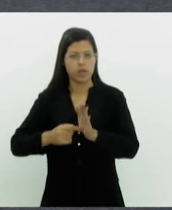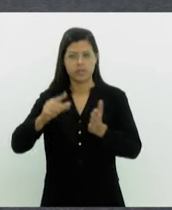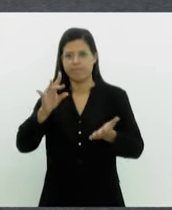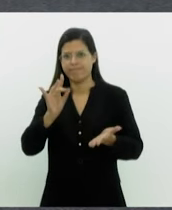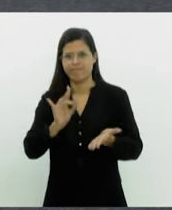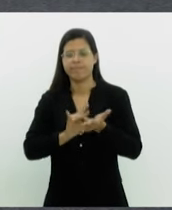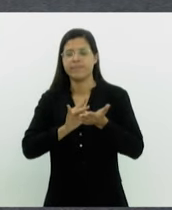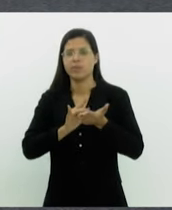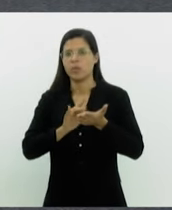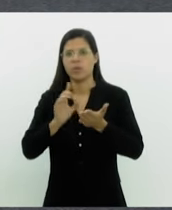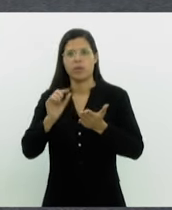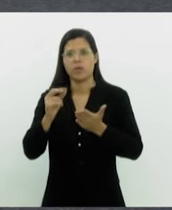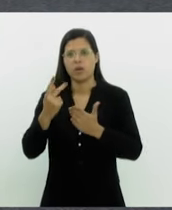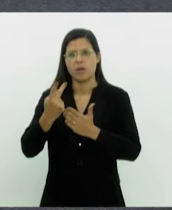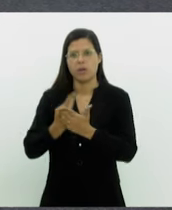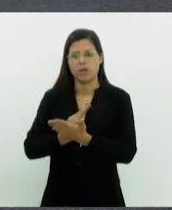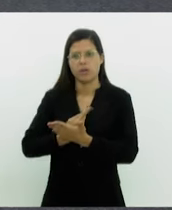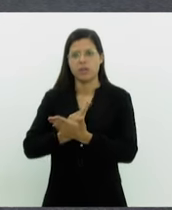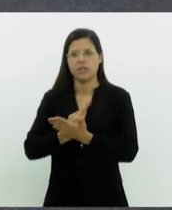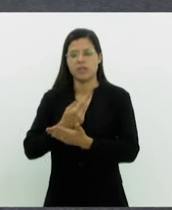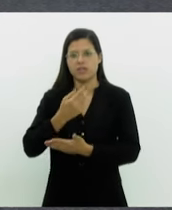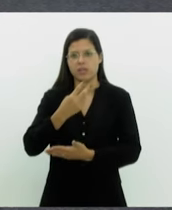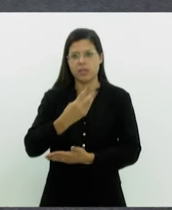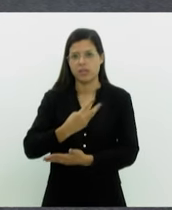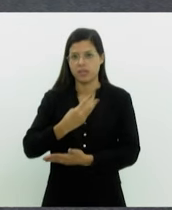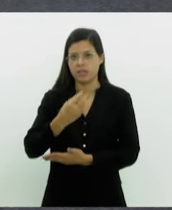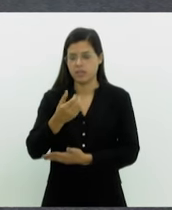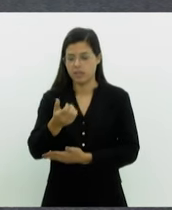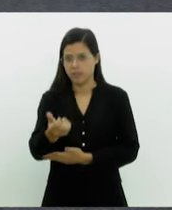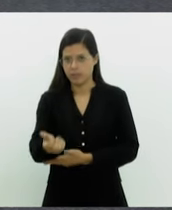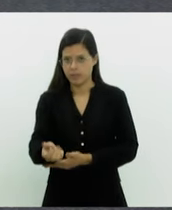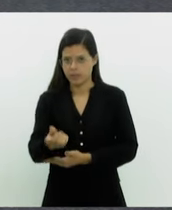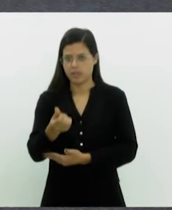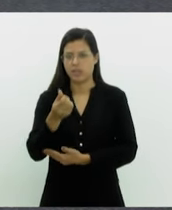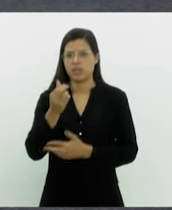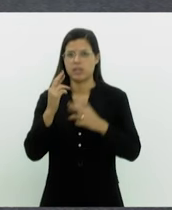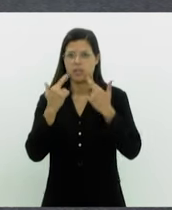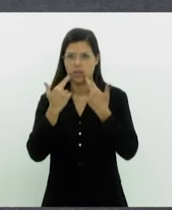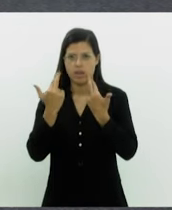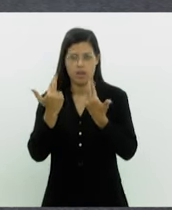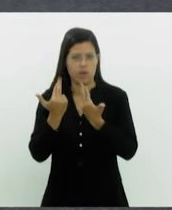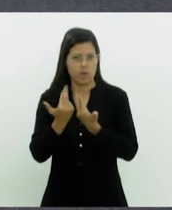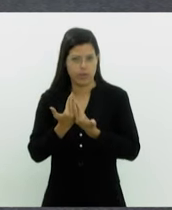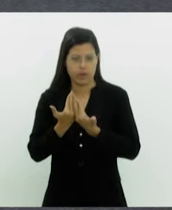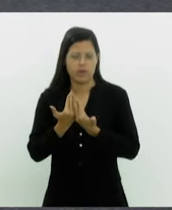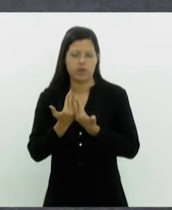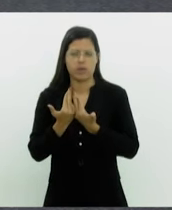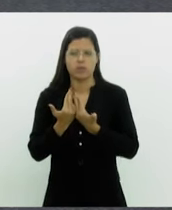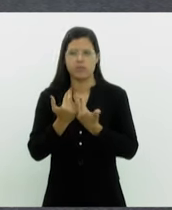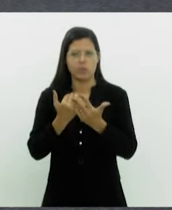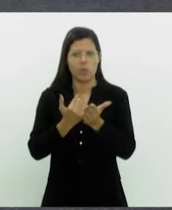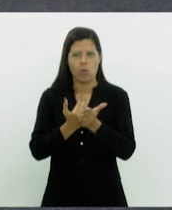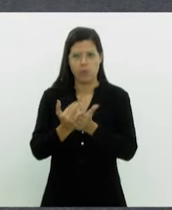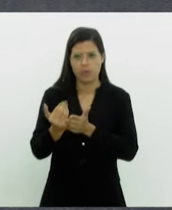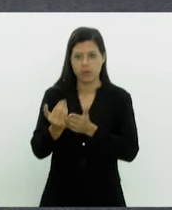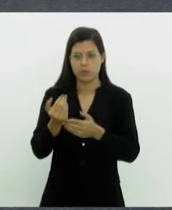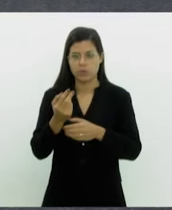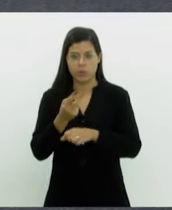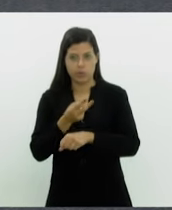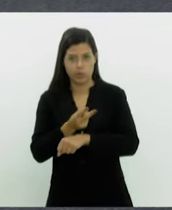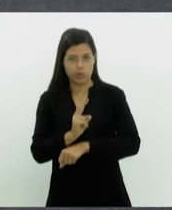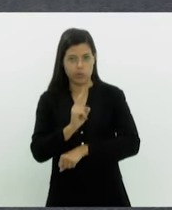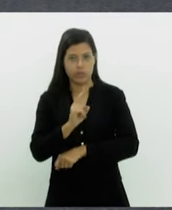exatidão o ocorrido na 36ª sessão ordinária, que, iniciada às